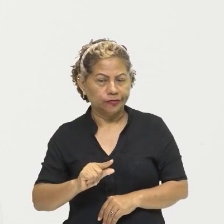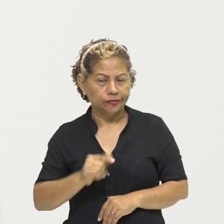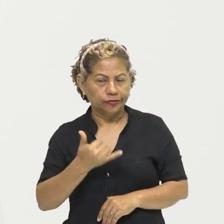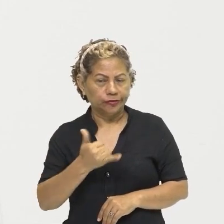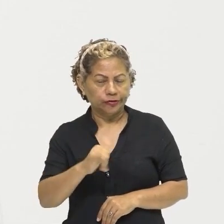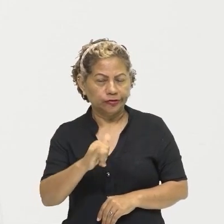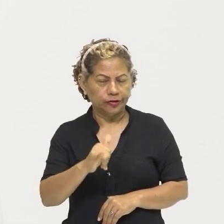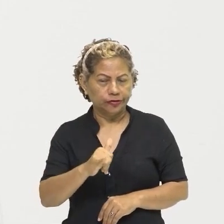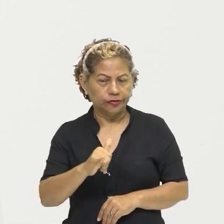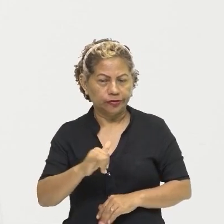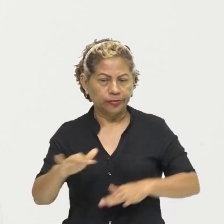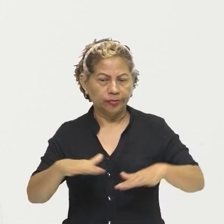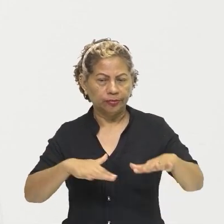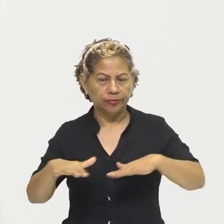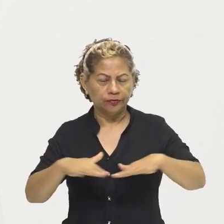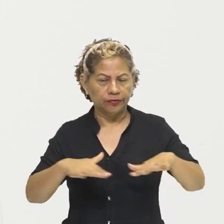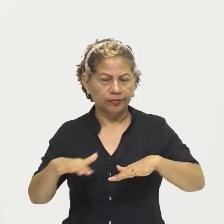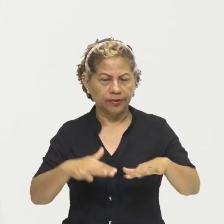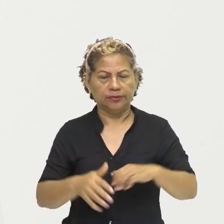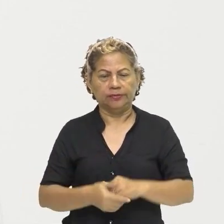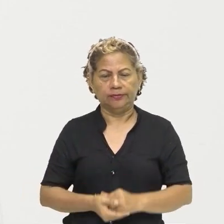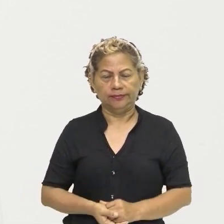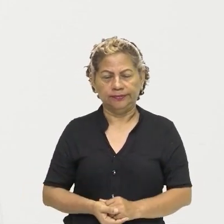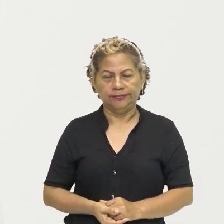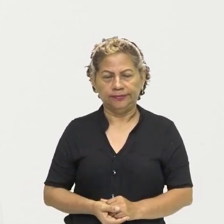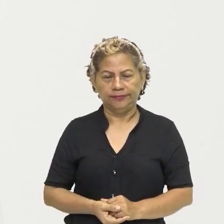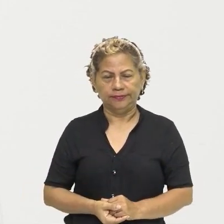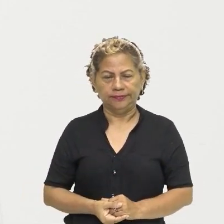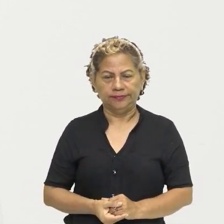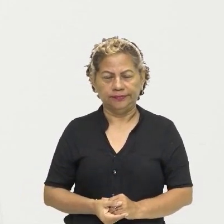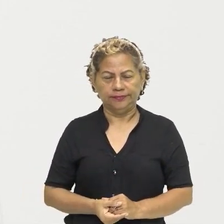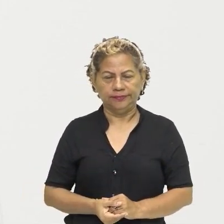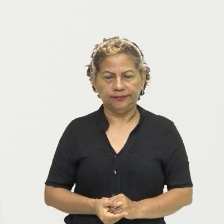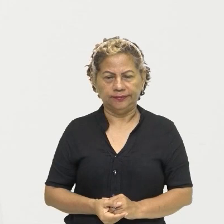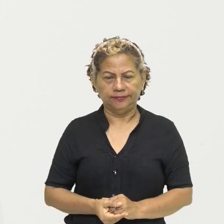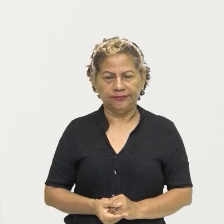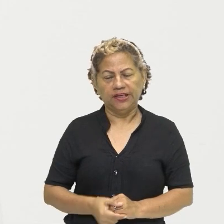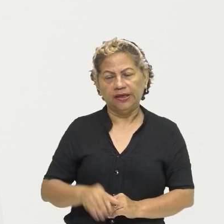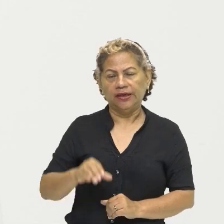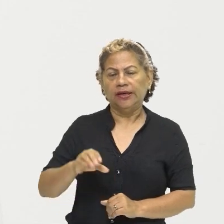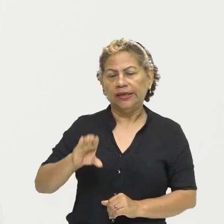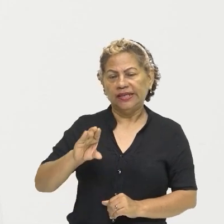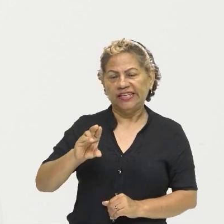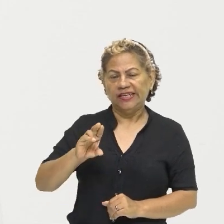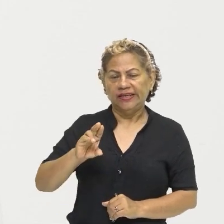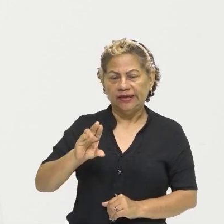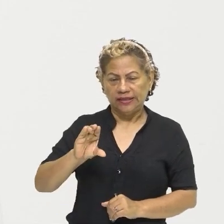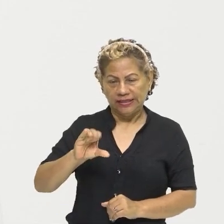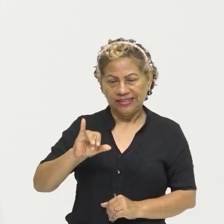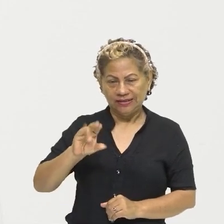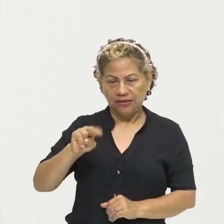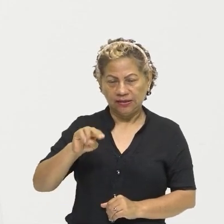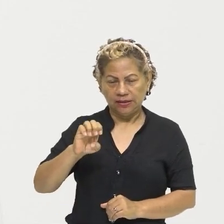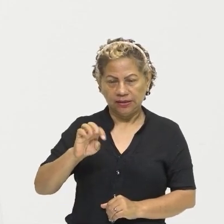maior energia cinética no periélio e menor energia cinética no afélio. Veja que